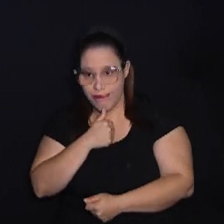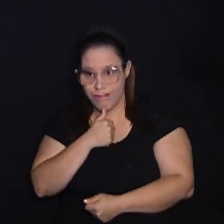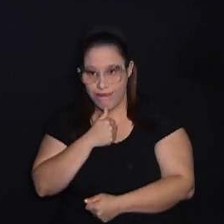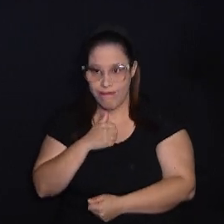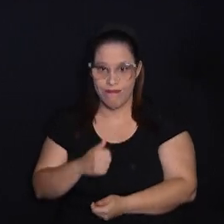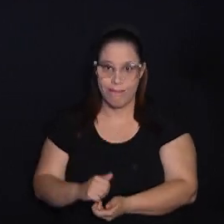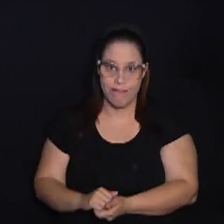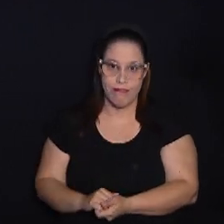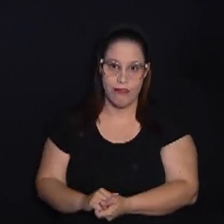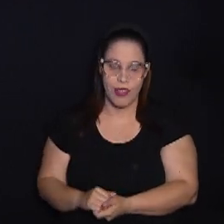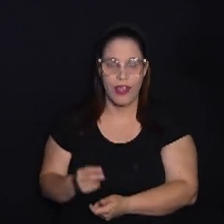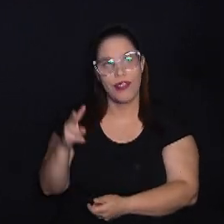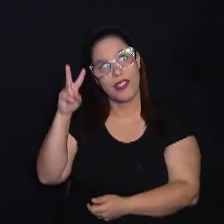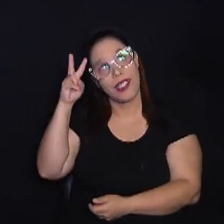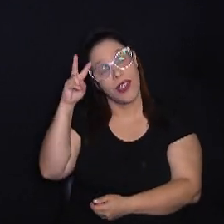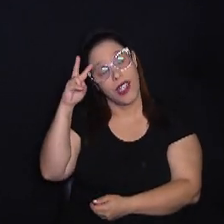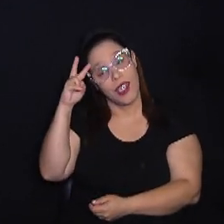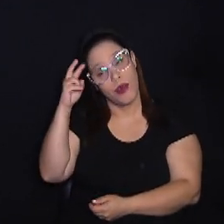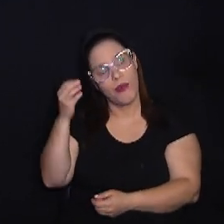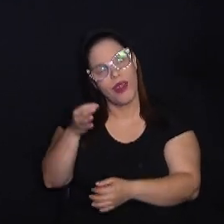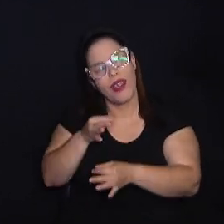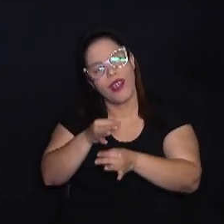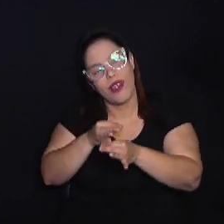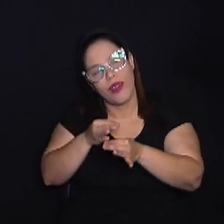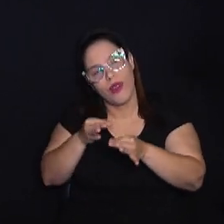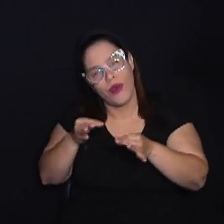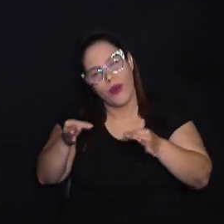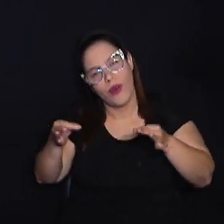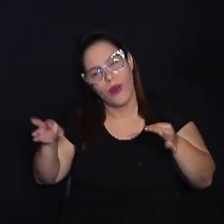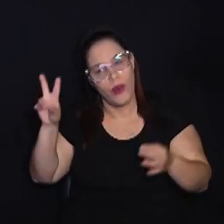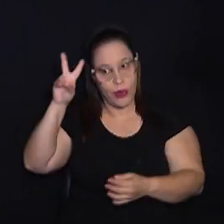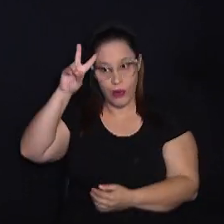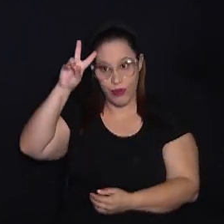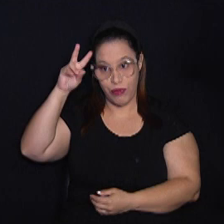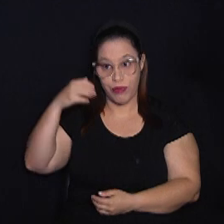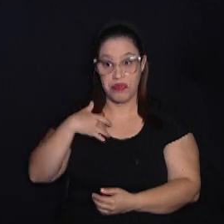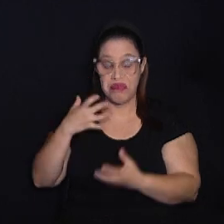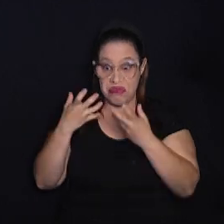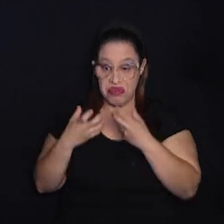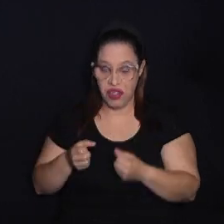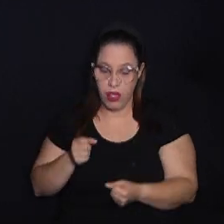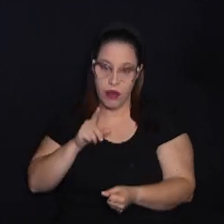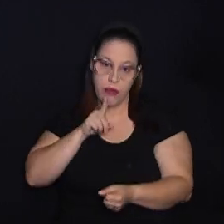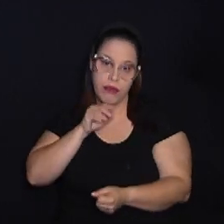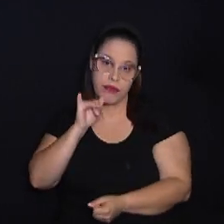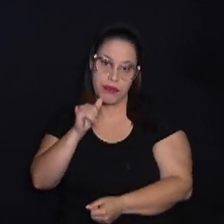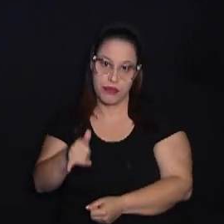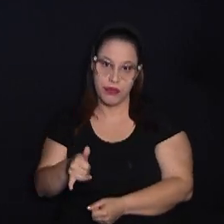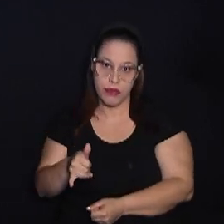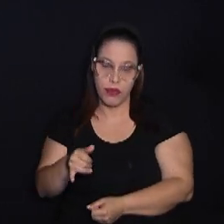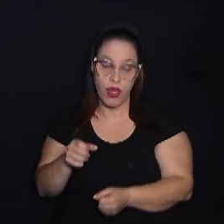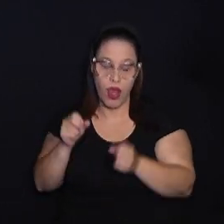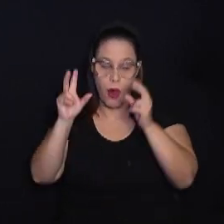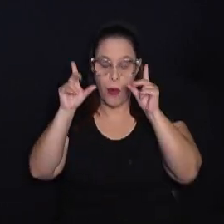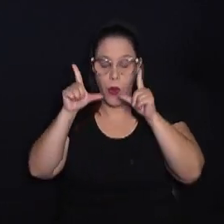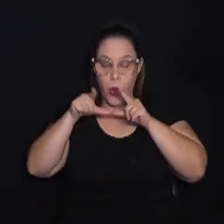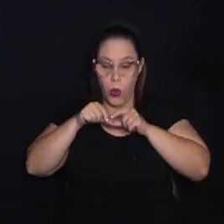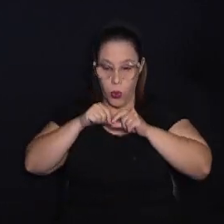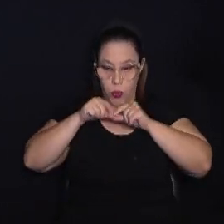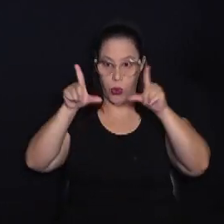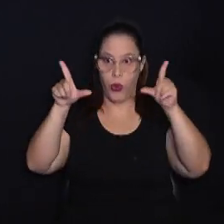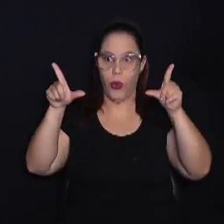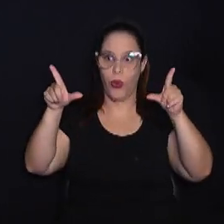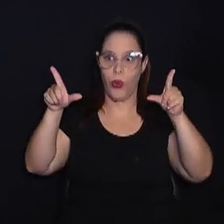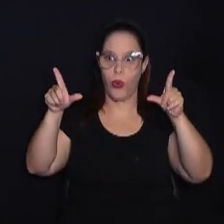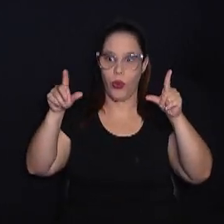vá rememorar um pouco dessa tua trajetória. Eu só queria dizer que ser destacada para